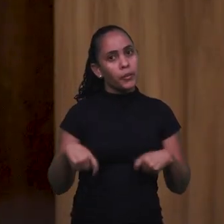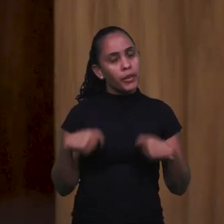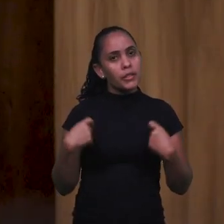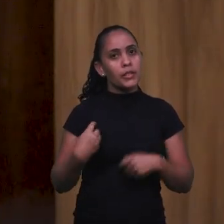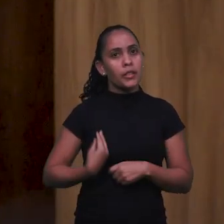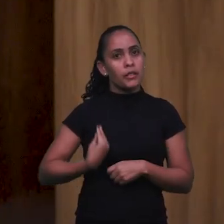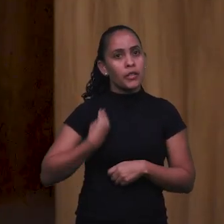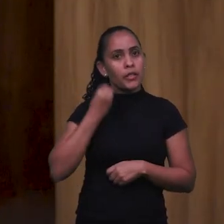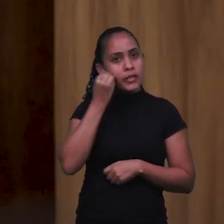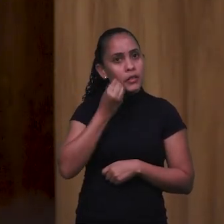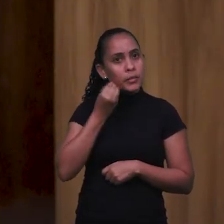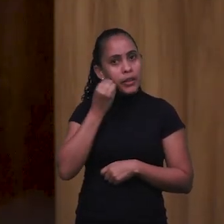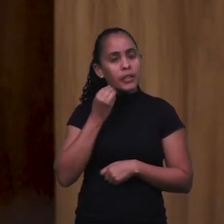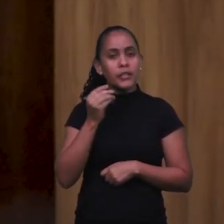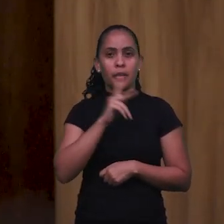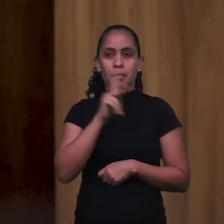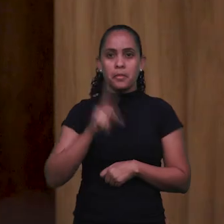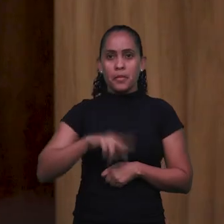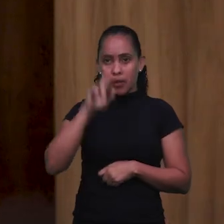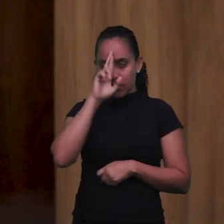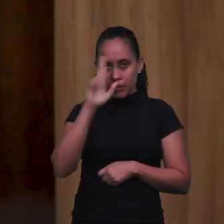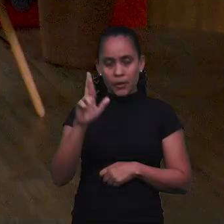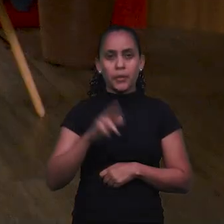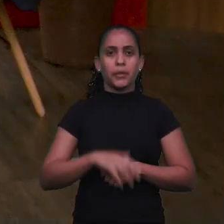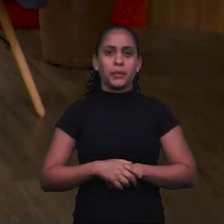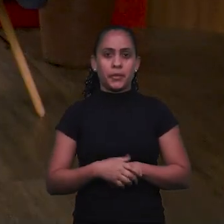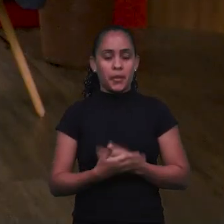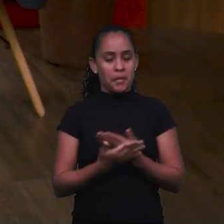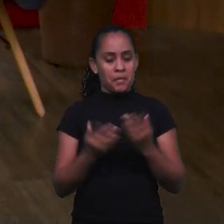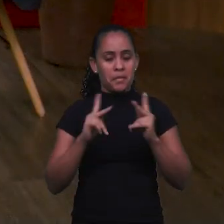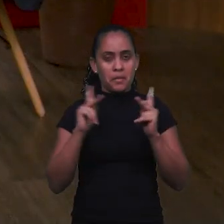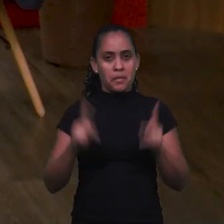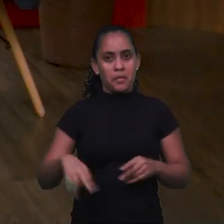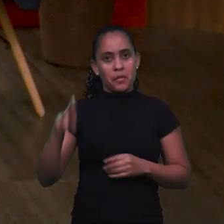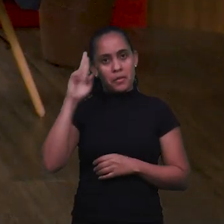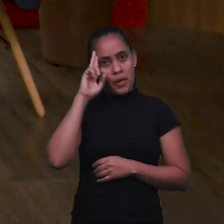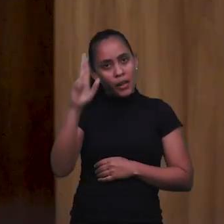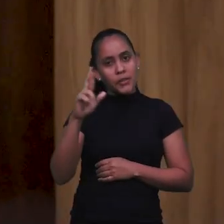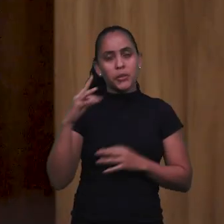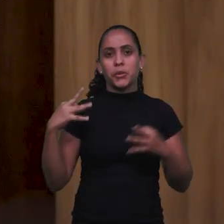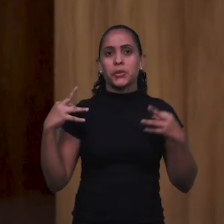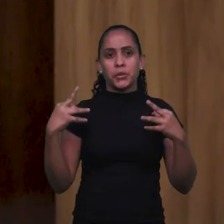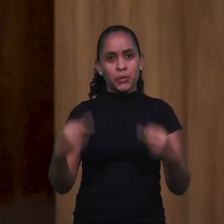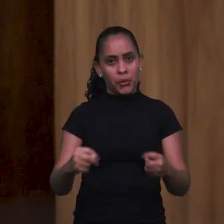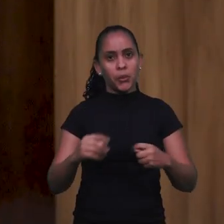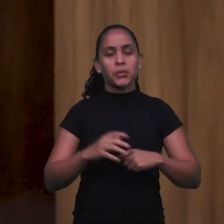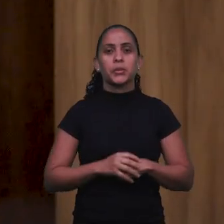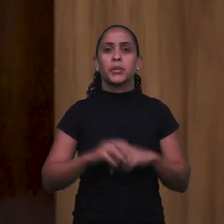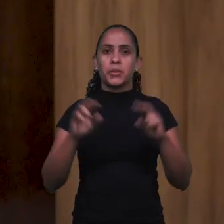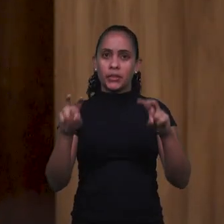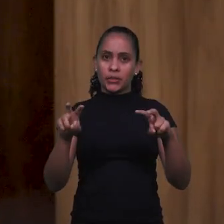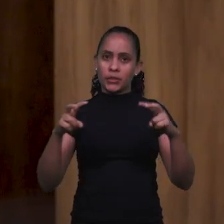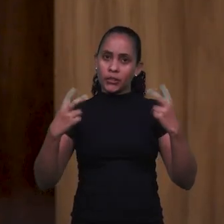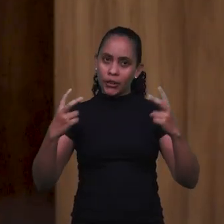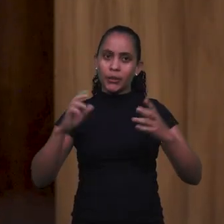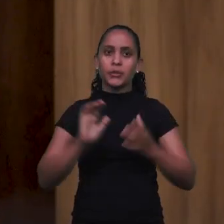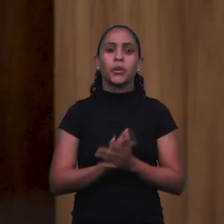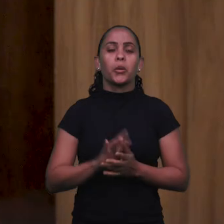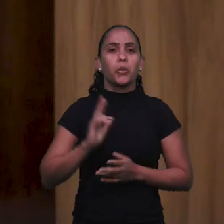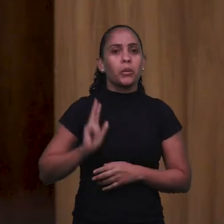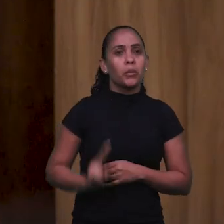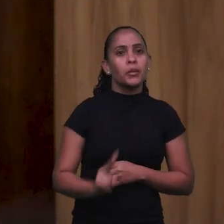viver essa experiência. A paz do Pastor Amadeu, a paz aos nossos ouvintes, aqueles que participam conosco,